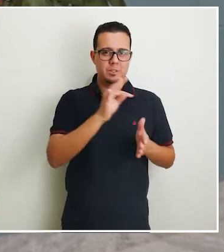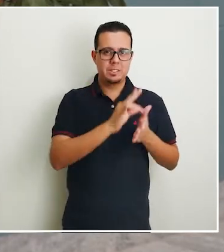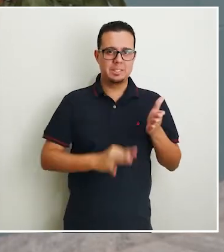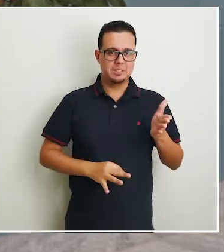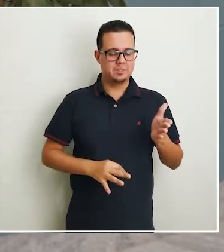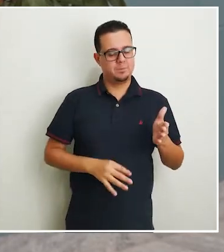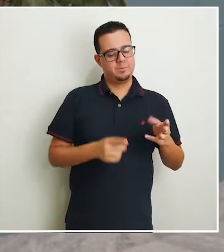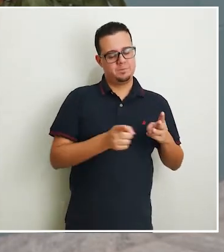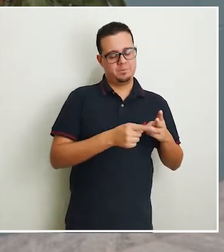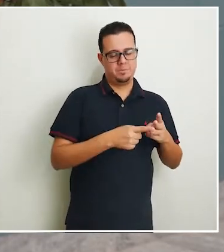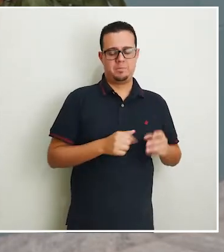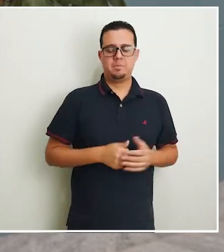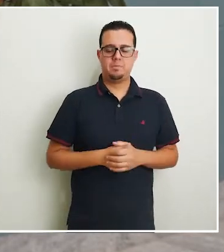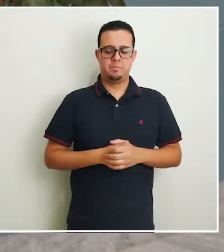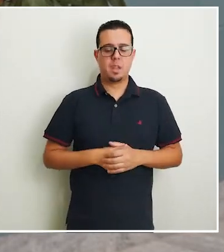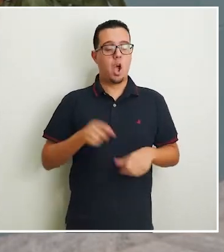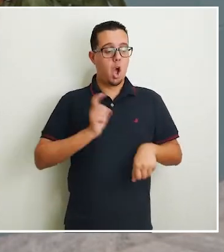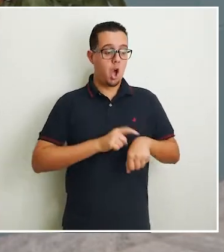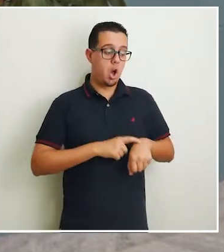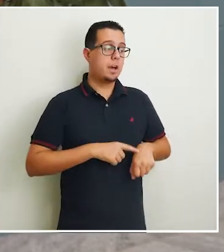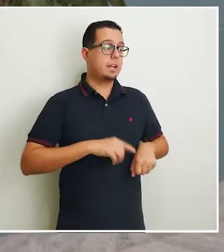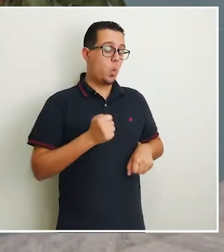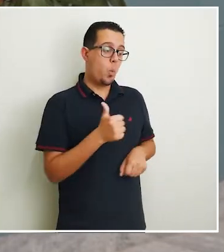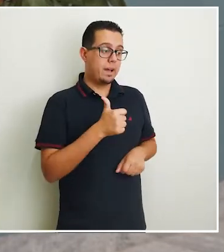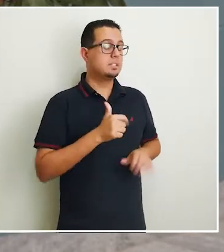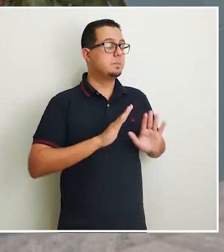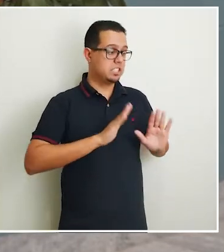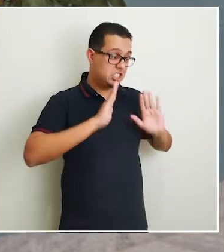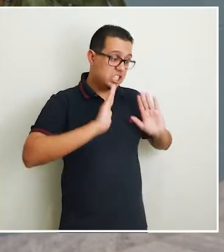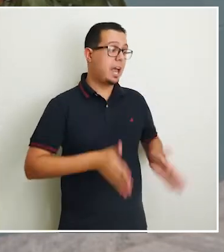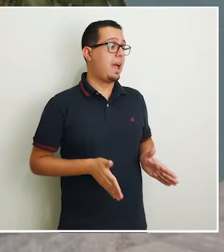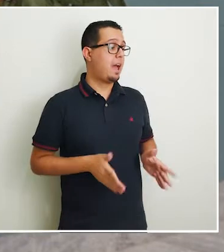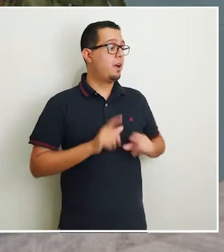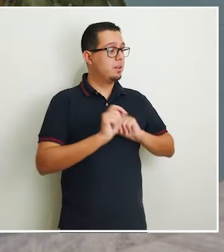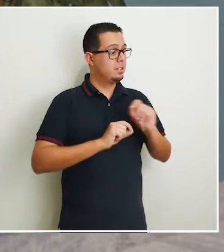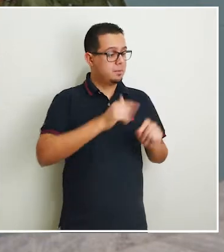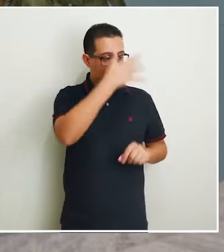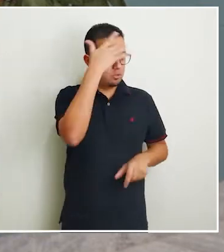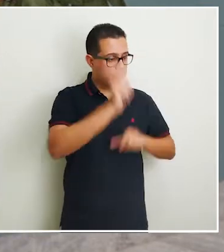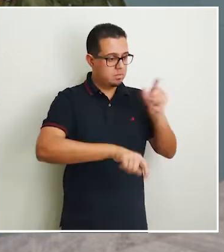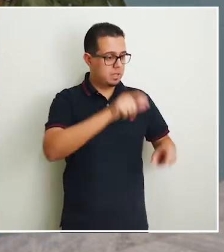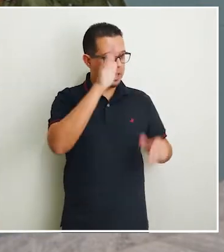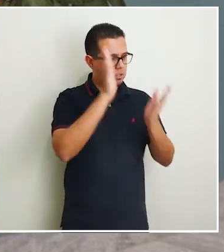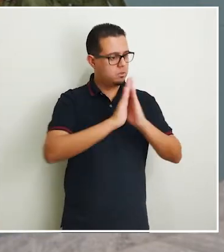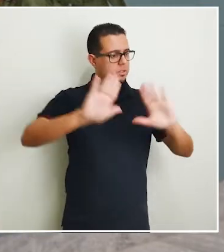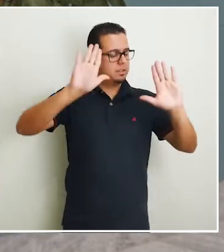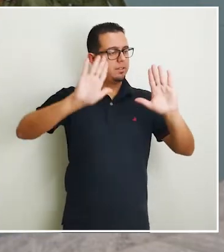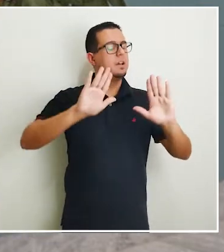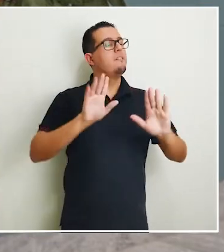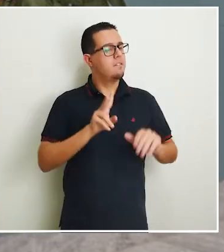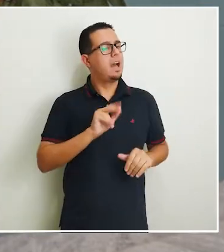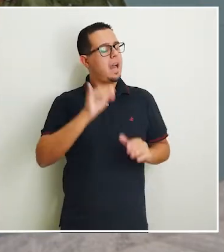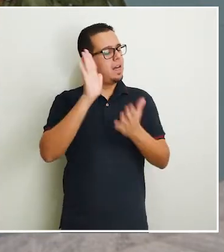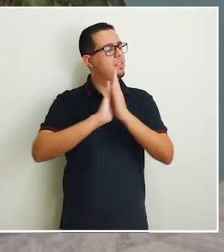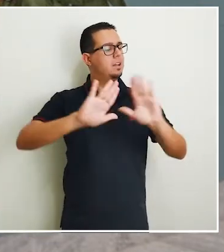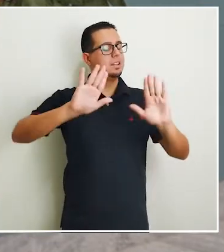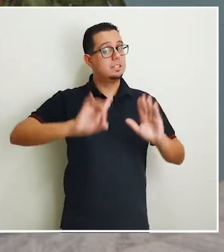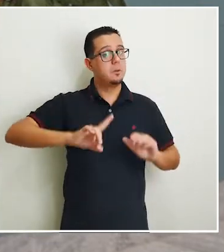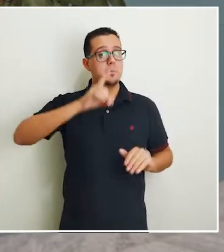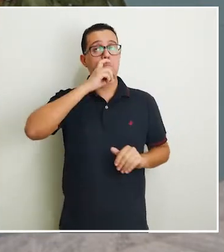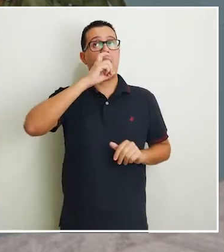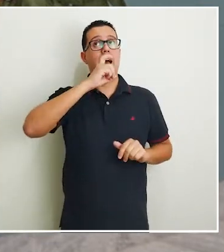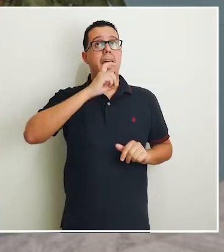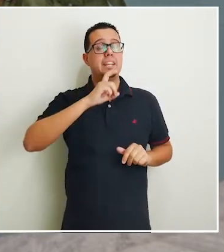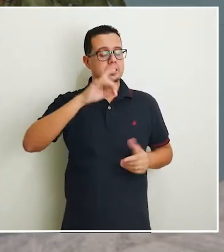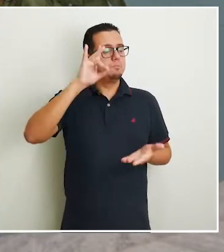mas vem a hora, e já chegou, em que os verdadeiros adoradores adorarão o Pai em espírito e em